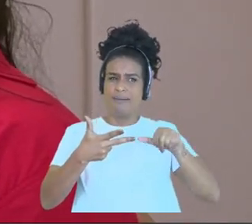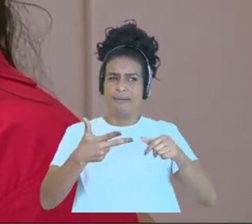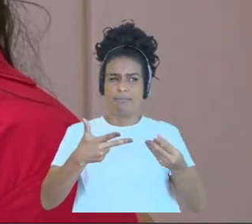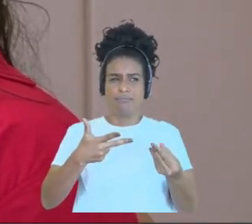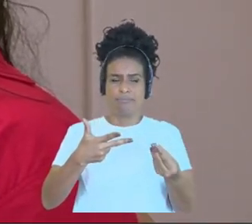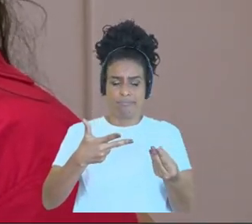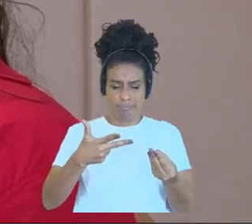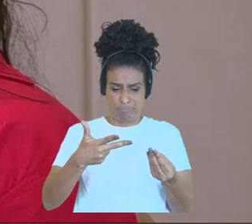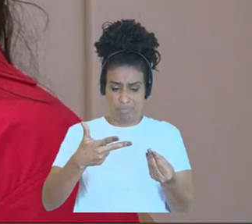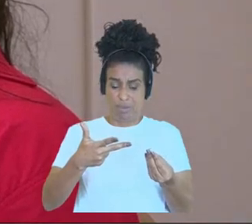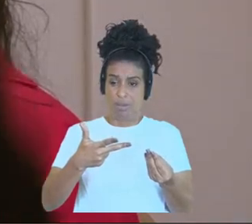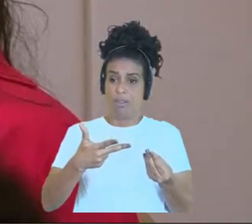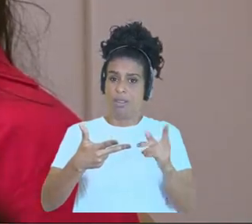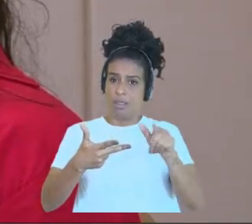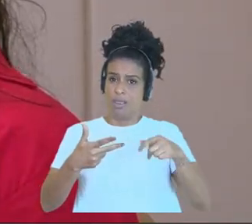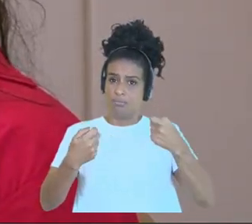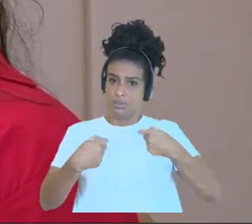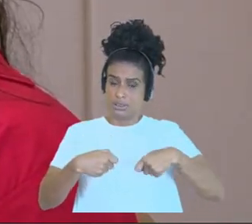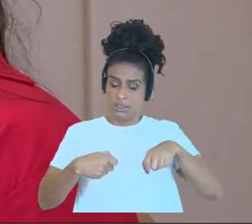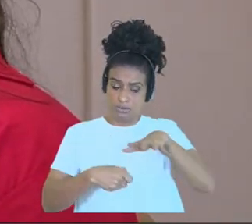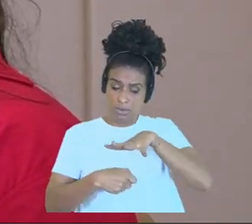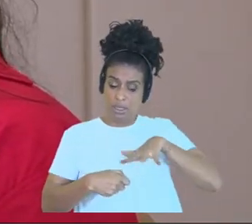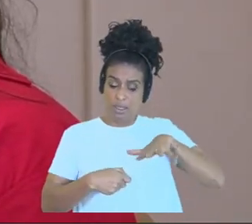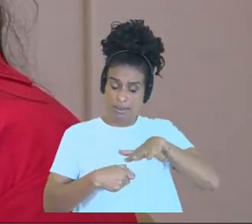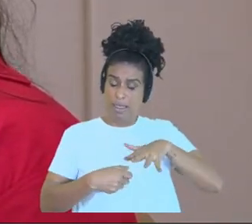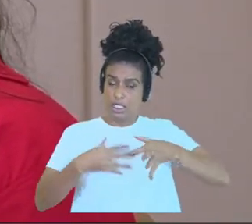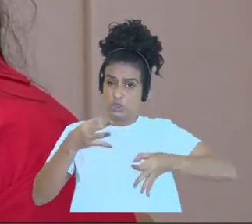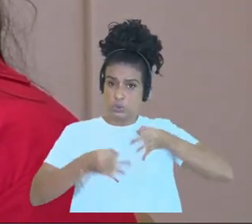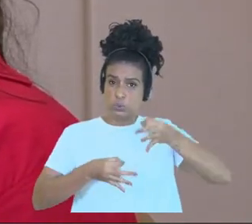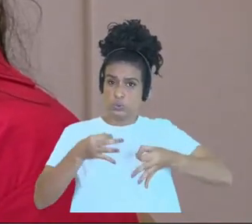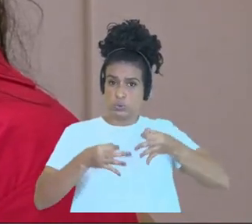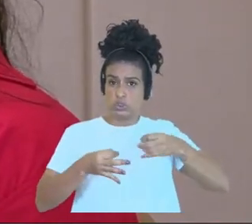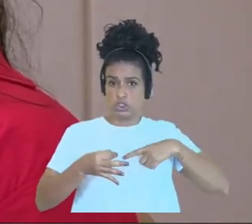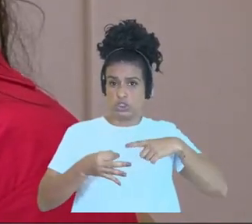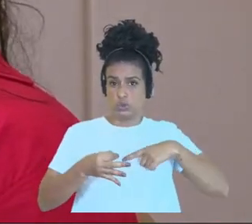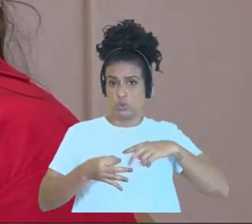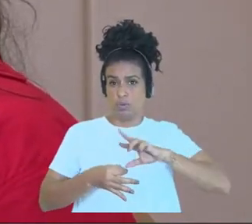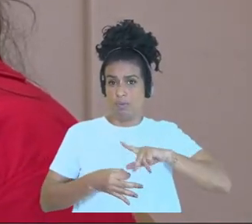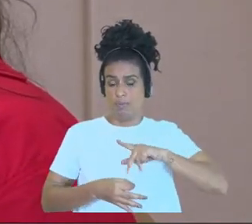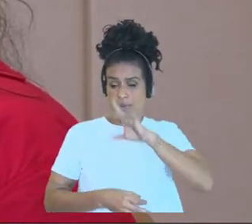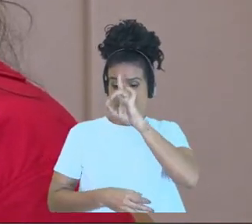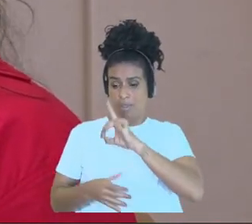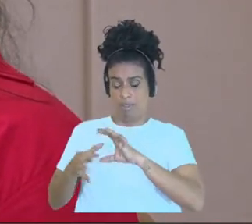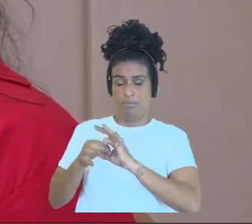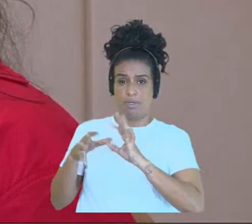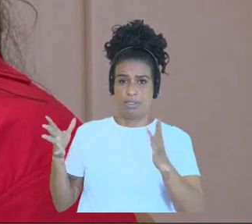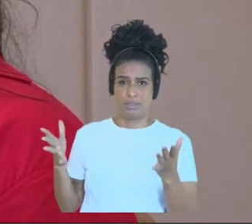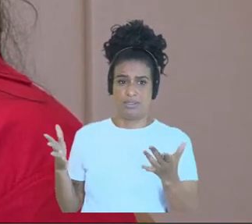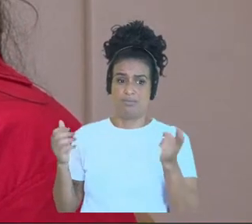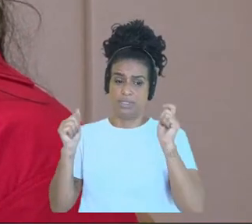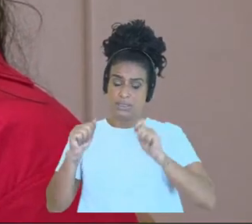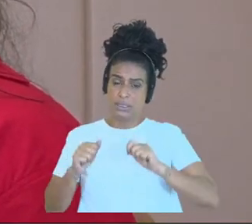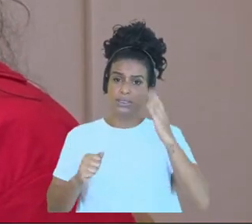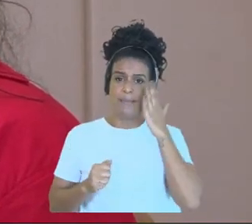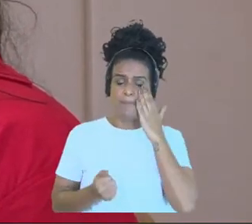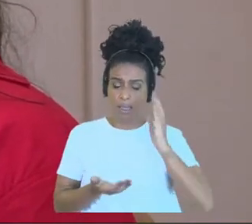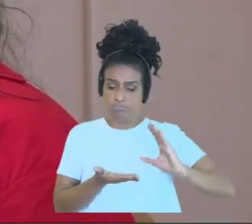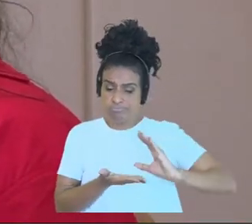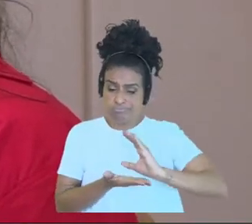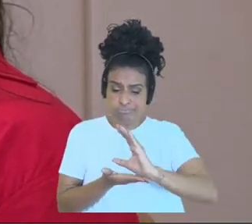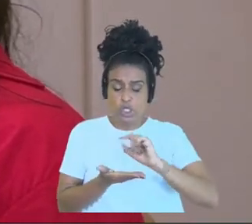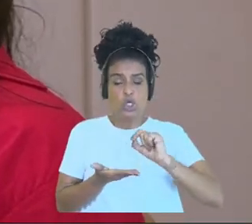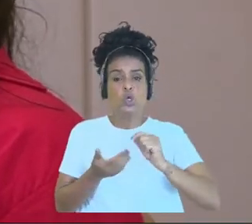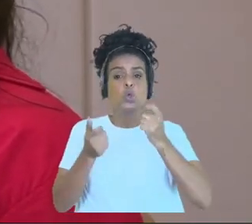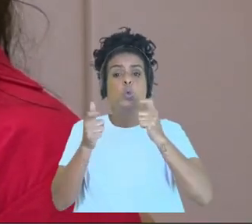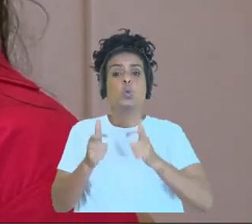é algo que é do dever ser, né? É do campo do juízo de valor, é mais do que do campo democrático. É preciso saber para onde vai o recurso, é preciso ter